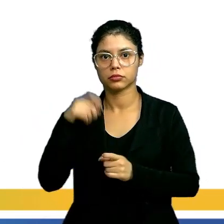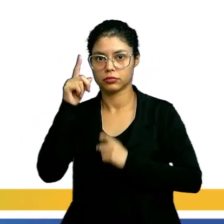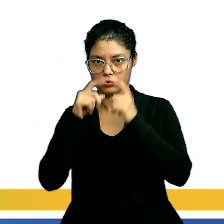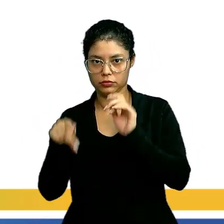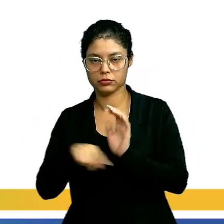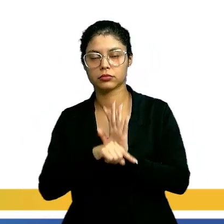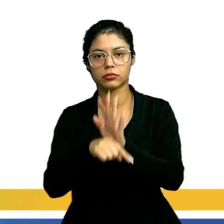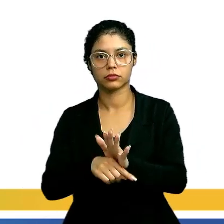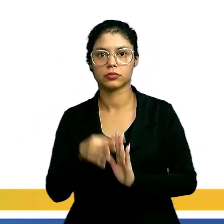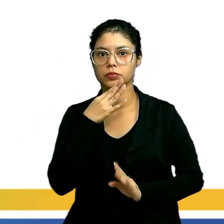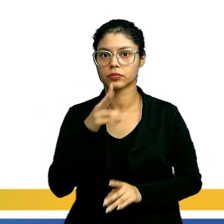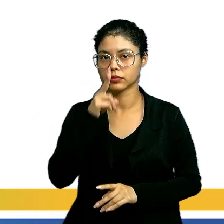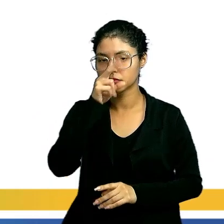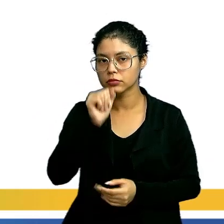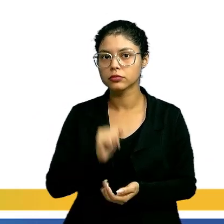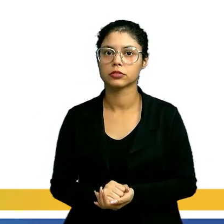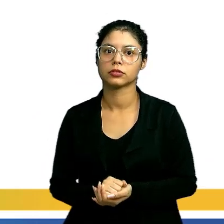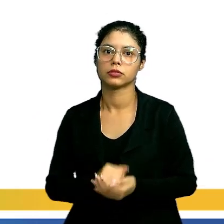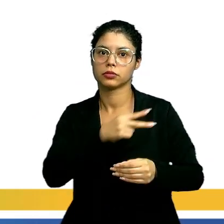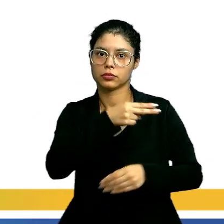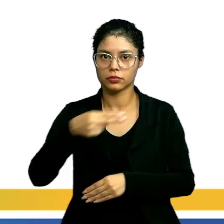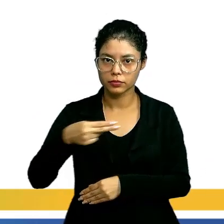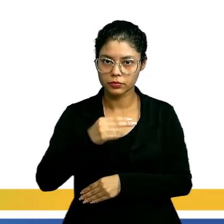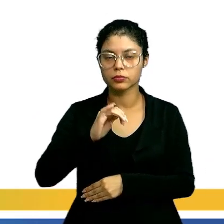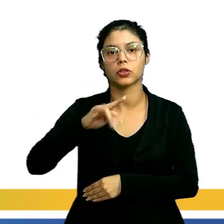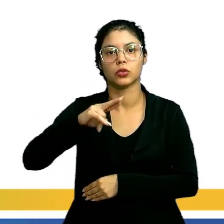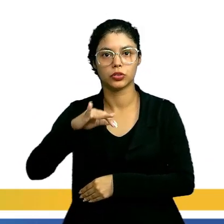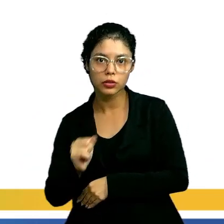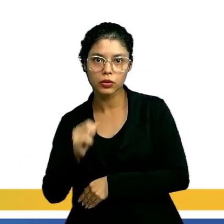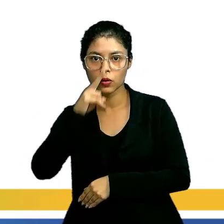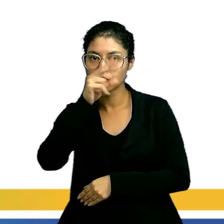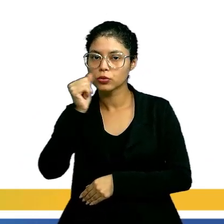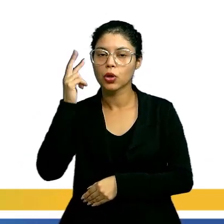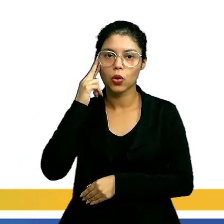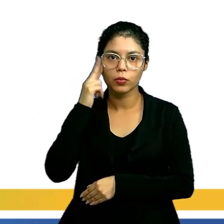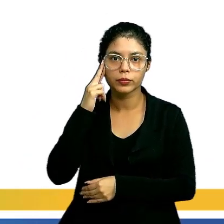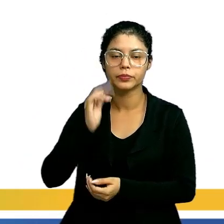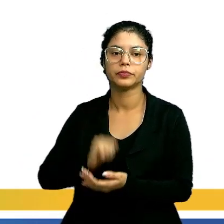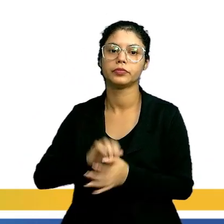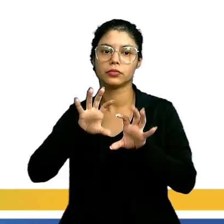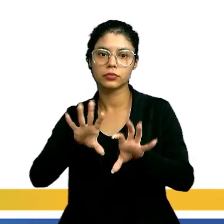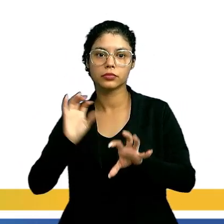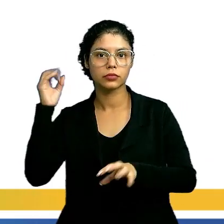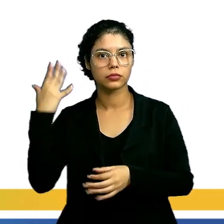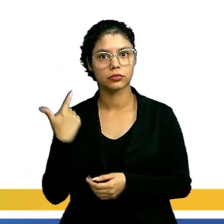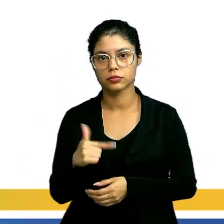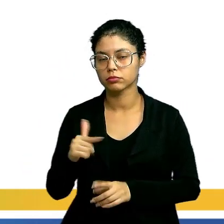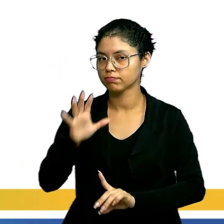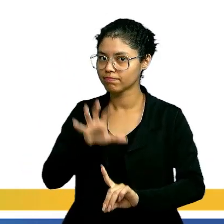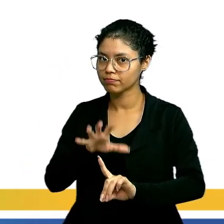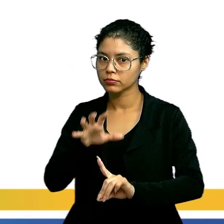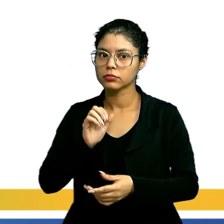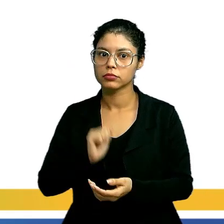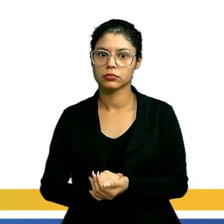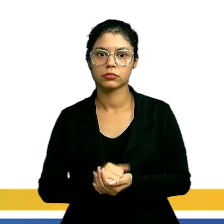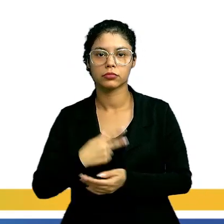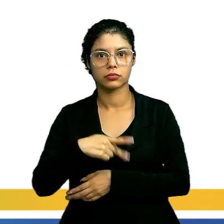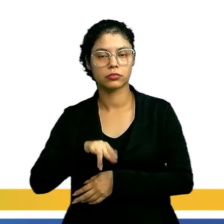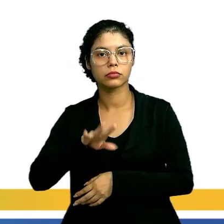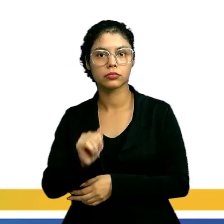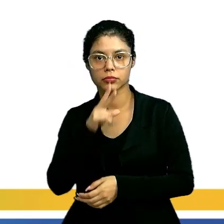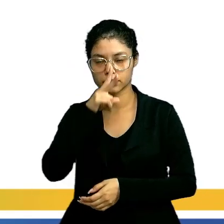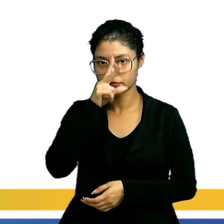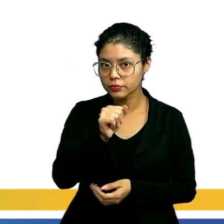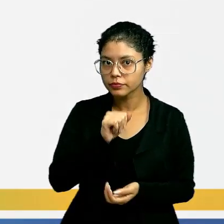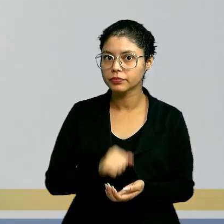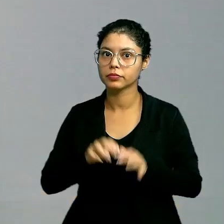que conhecemos, força de atrito igual a constante de atrito vezes a força normal. Logo, não há influência da área do pneu no valor da